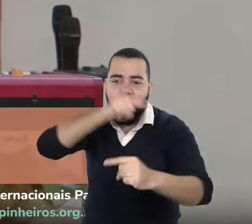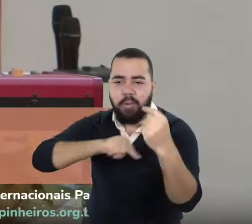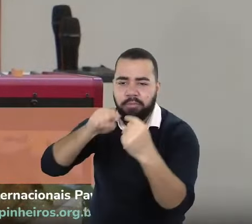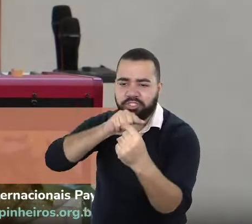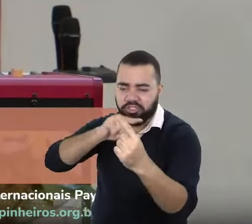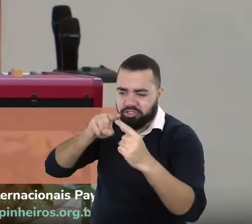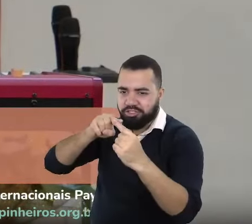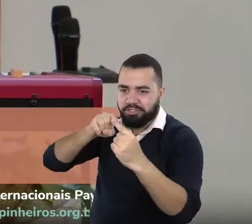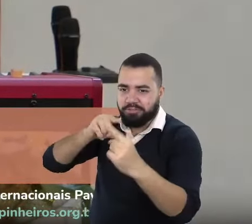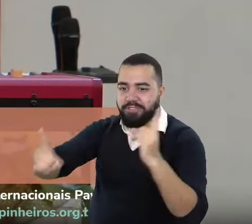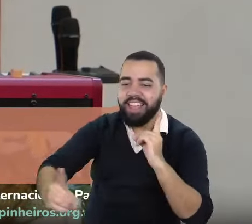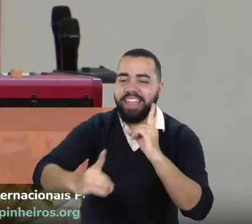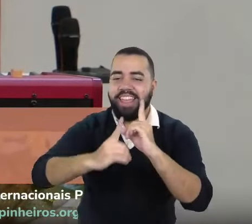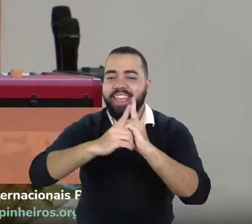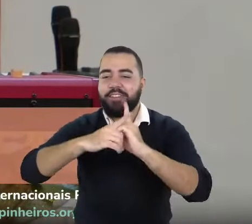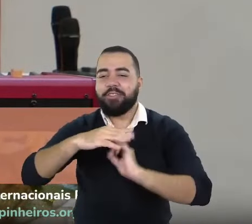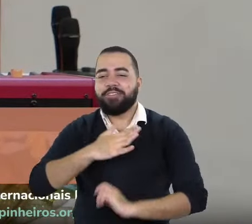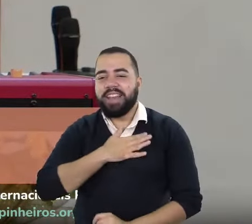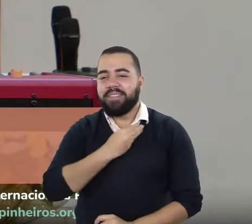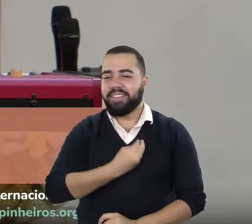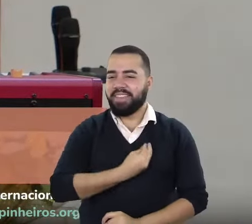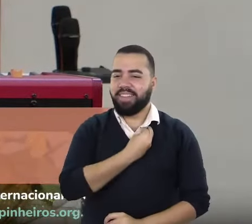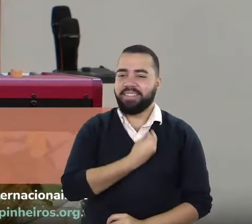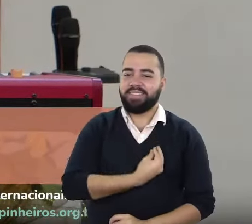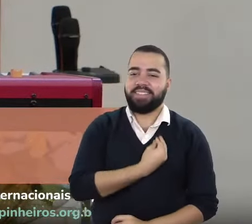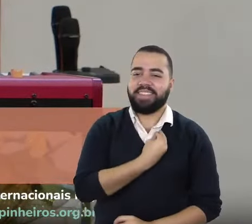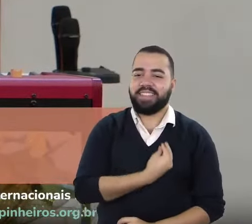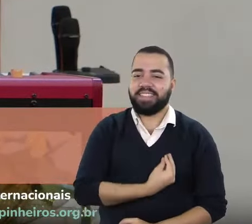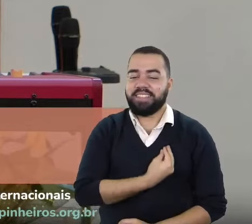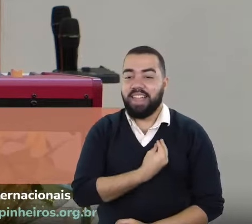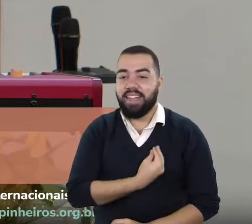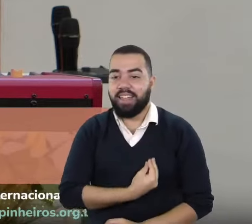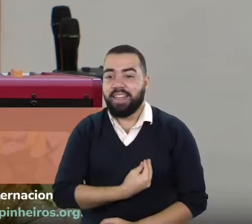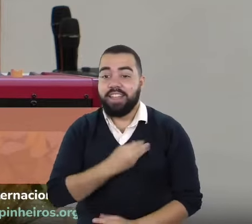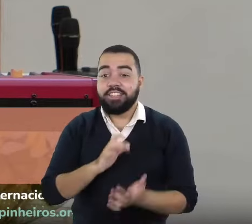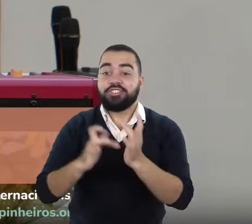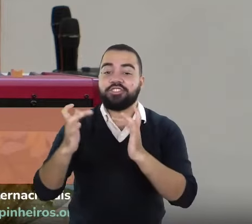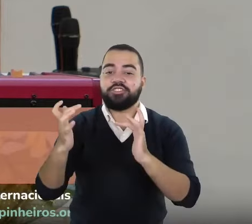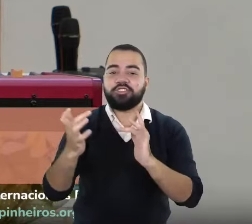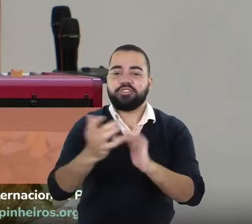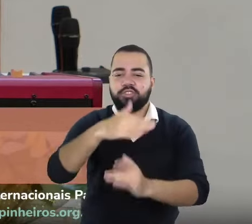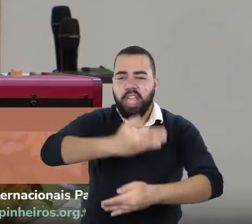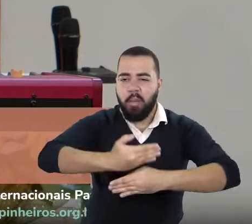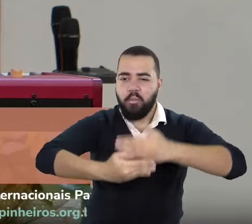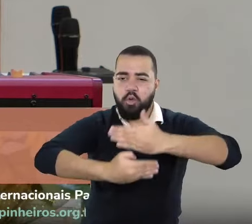Derruba a